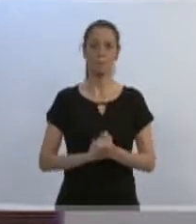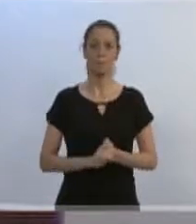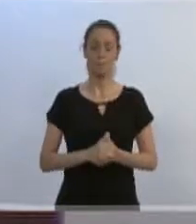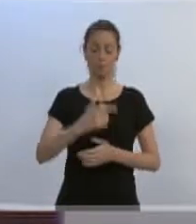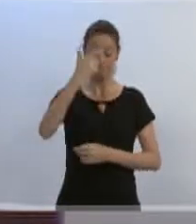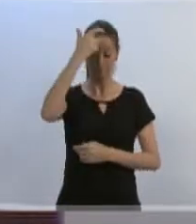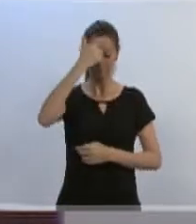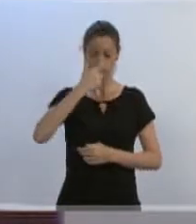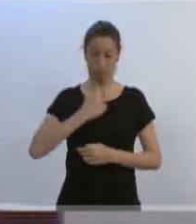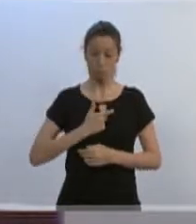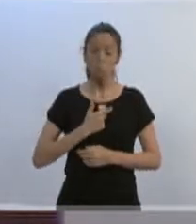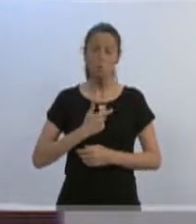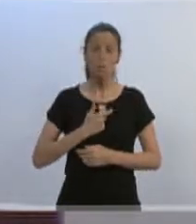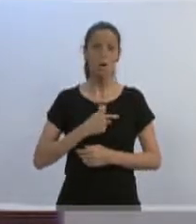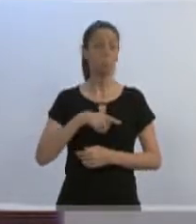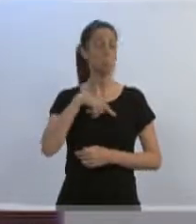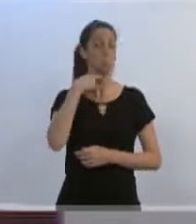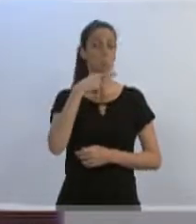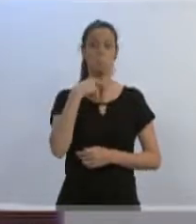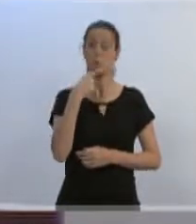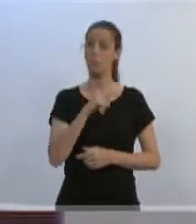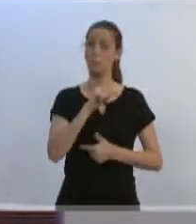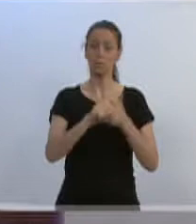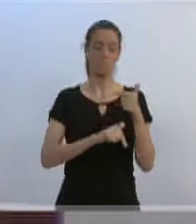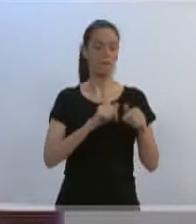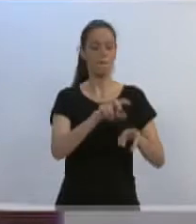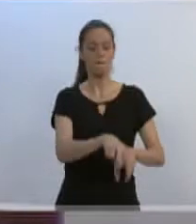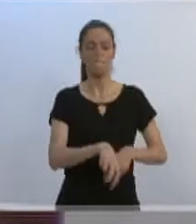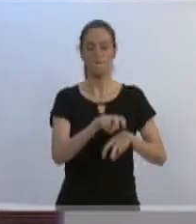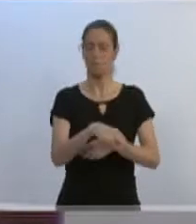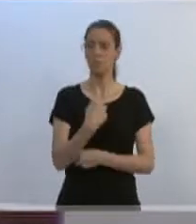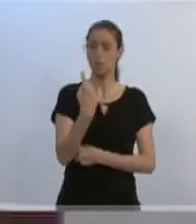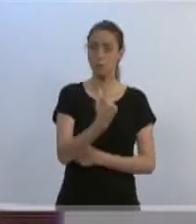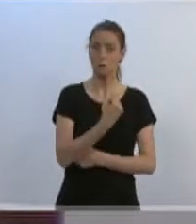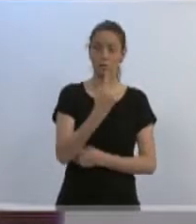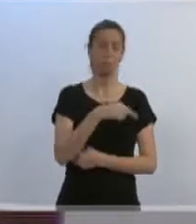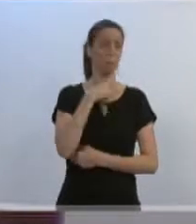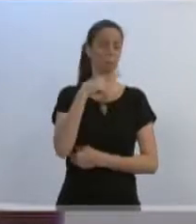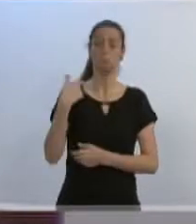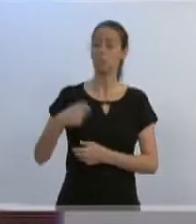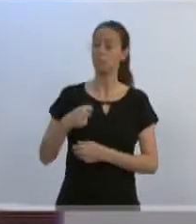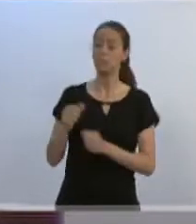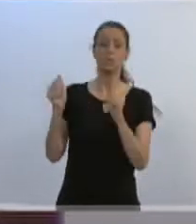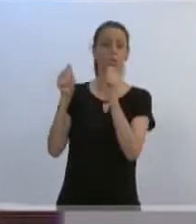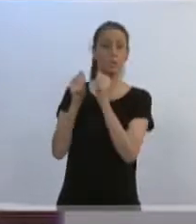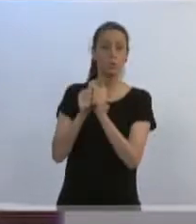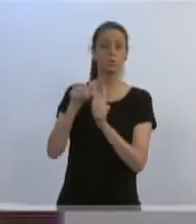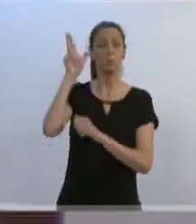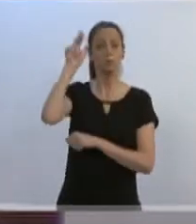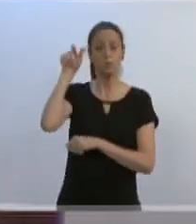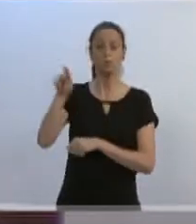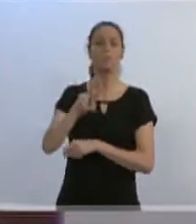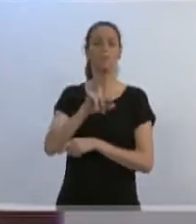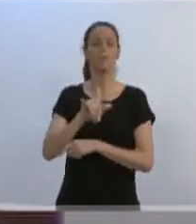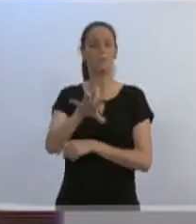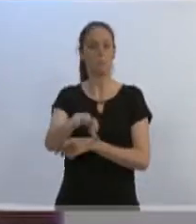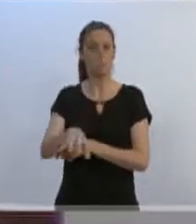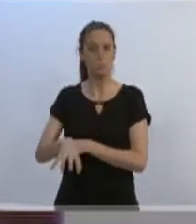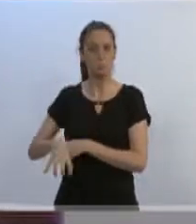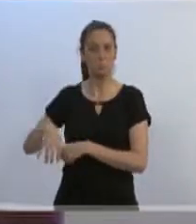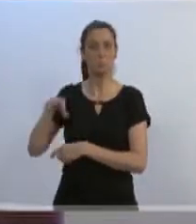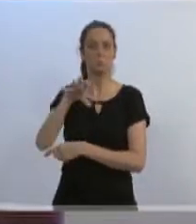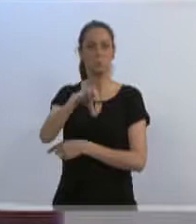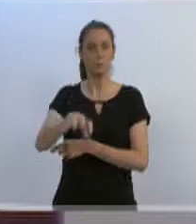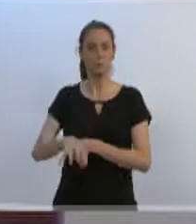como preparar toda a terra sem um animal preparo se um animal para puxar o arado é um animal puxou o cultivador de um